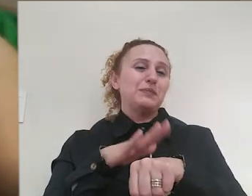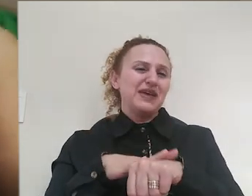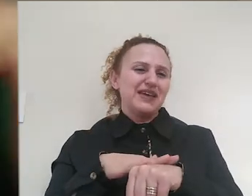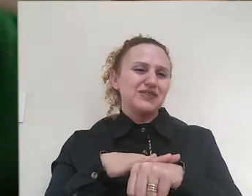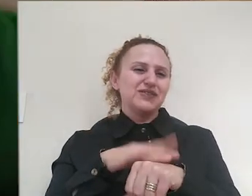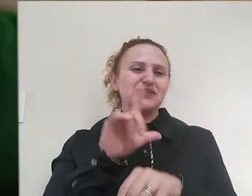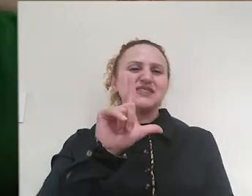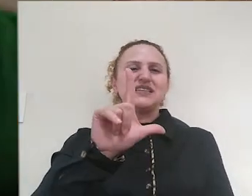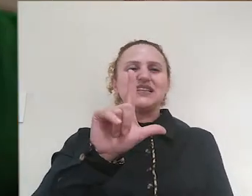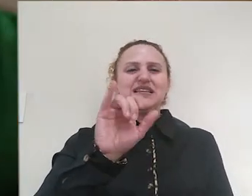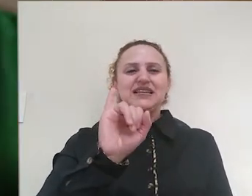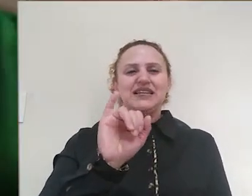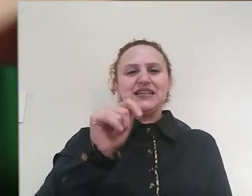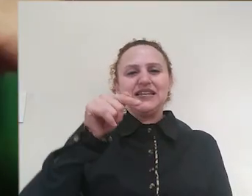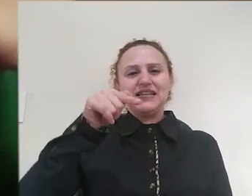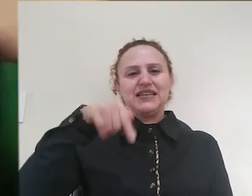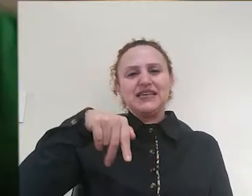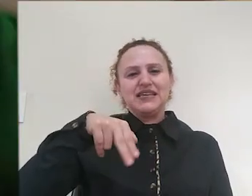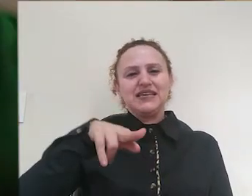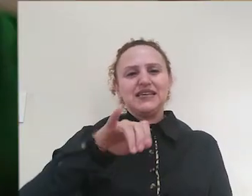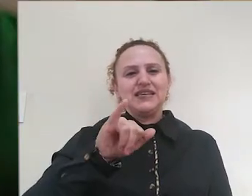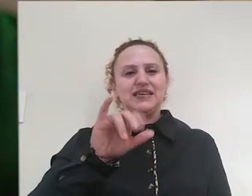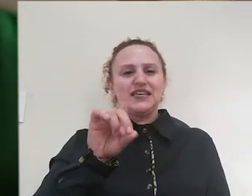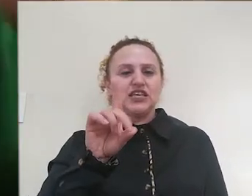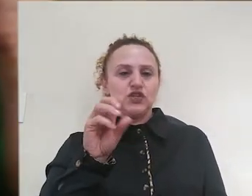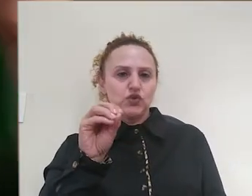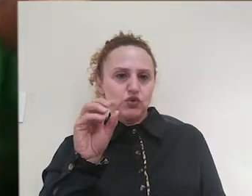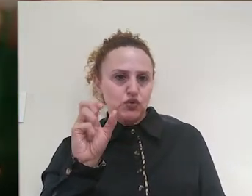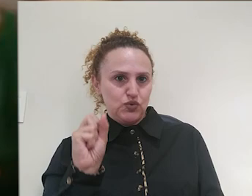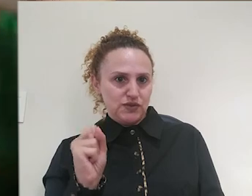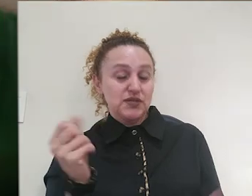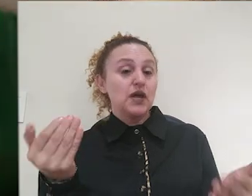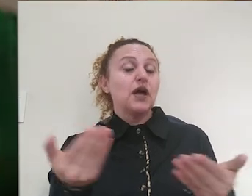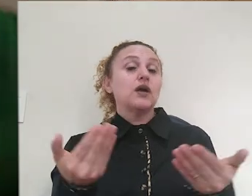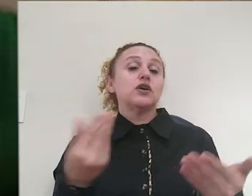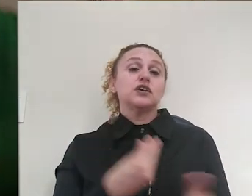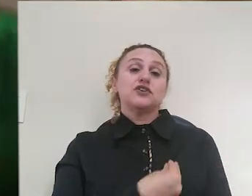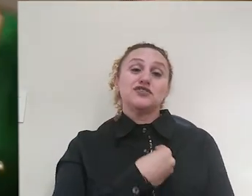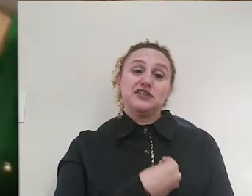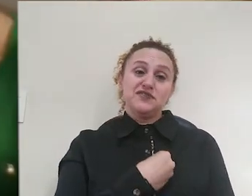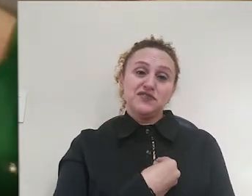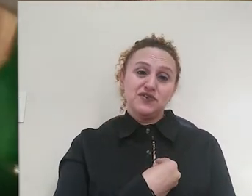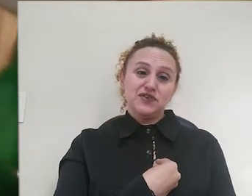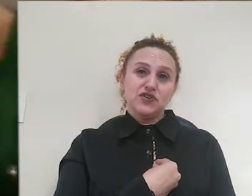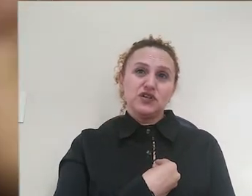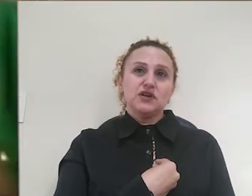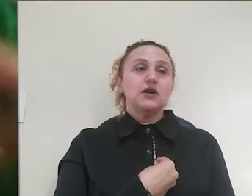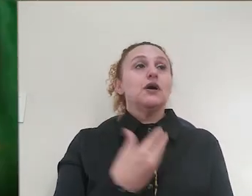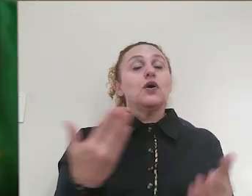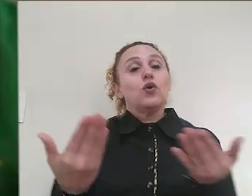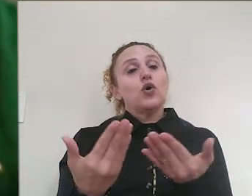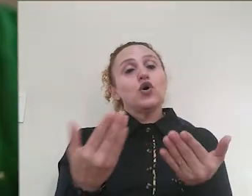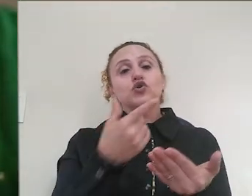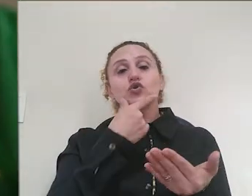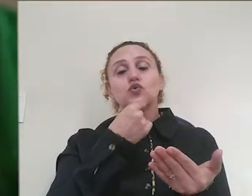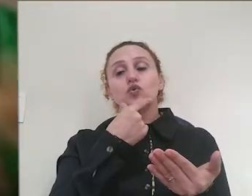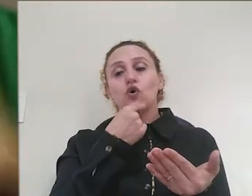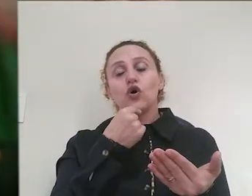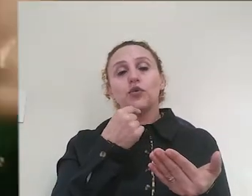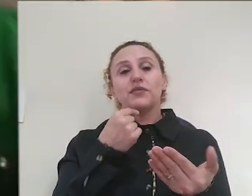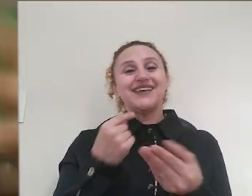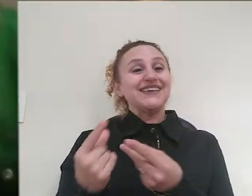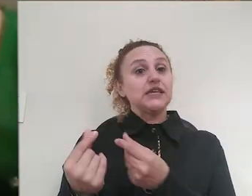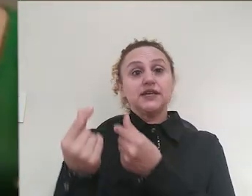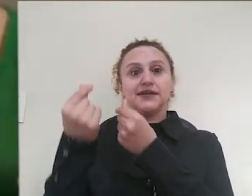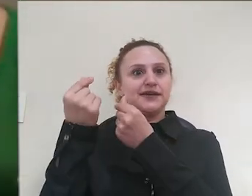tempos fluidos, né? Em que o nerd de hoje é o cara rico de amanhã, como diz a música do Beatles, né?